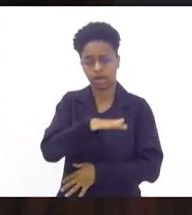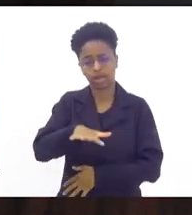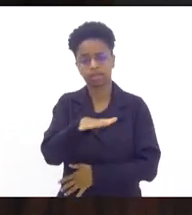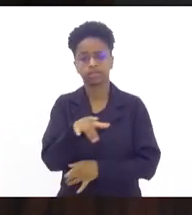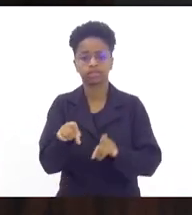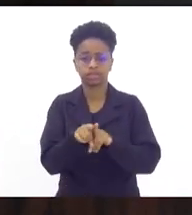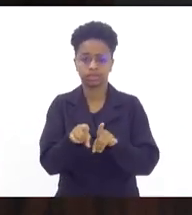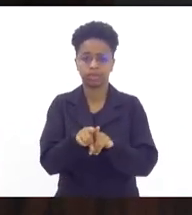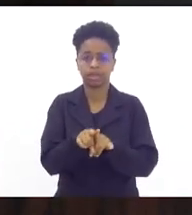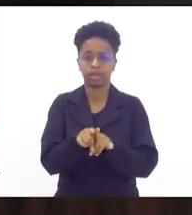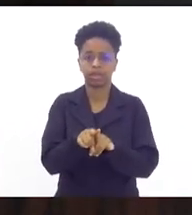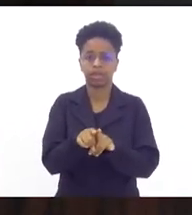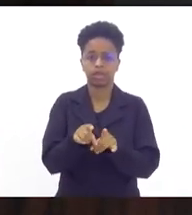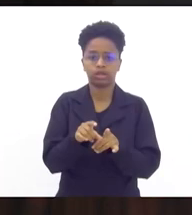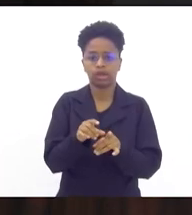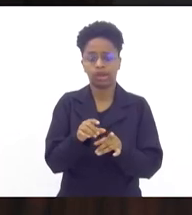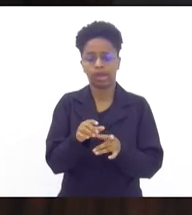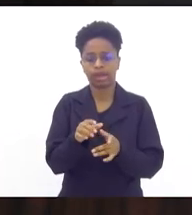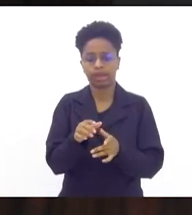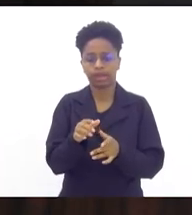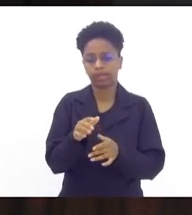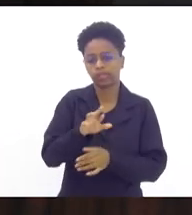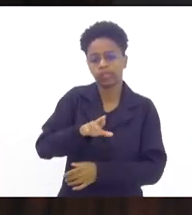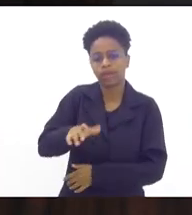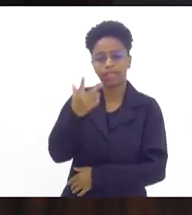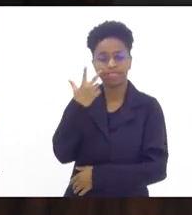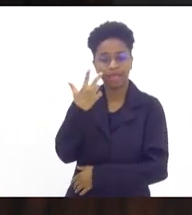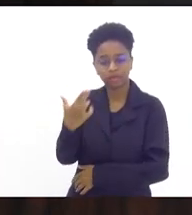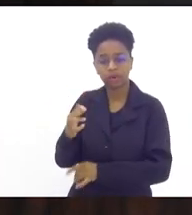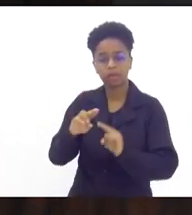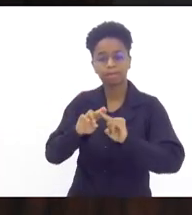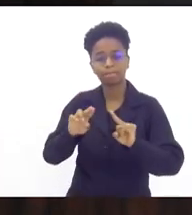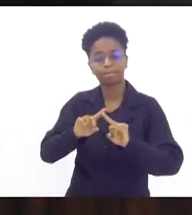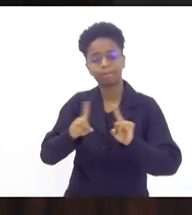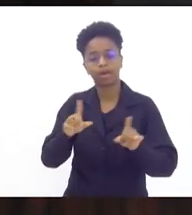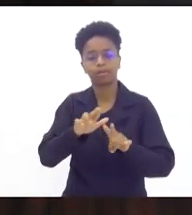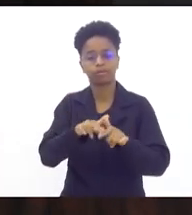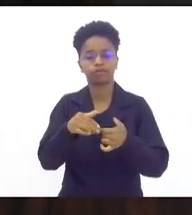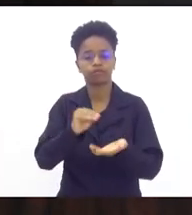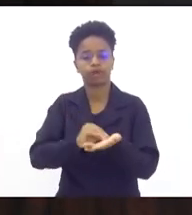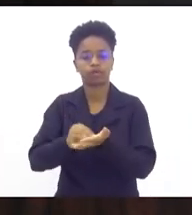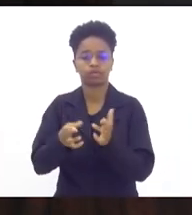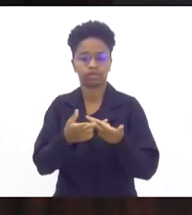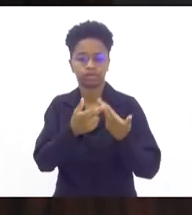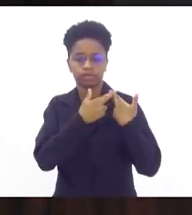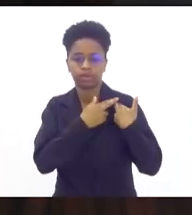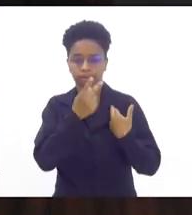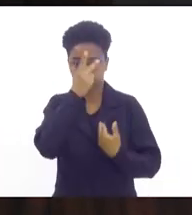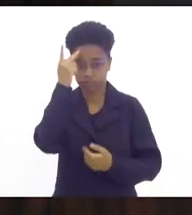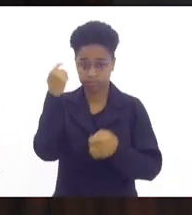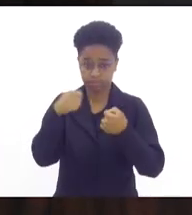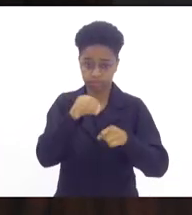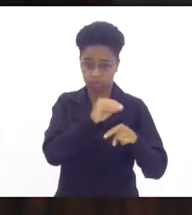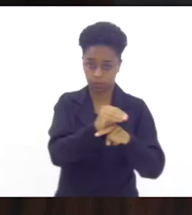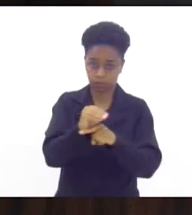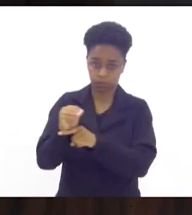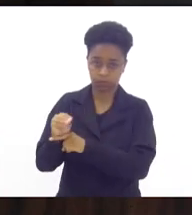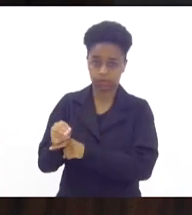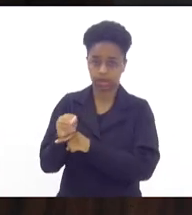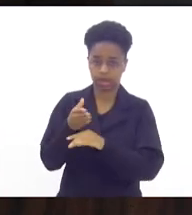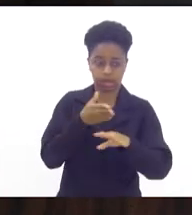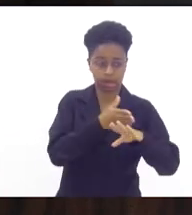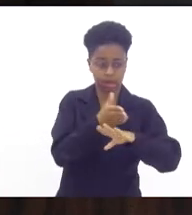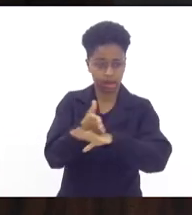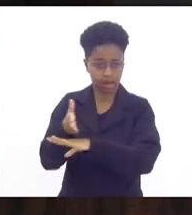causas não naturais mas sim fruto da irresponsabilidade de Quem deveria cuidar dos acessos